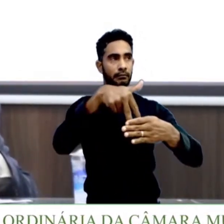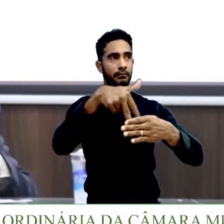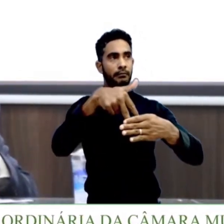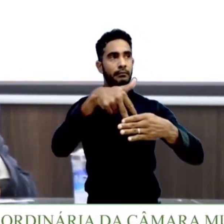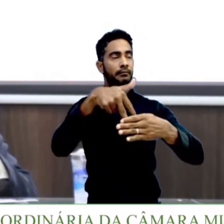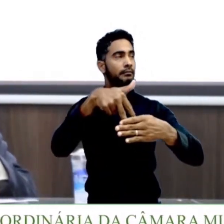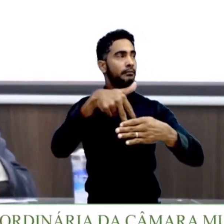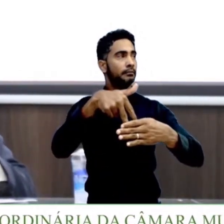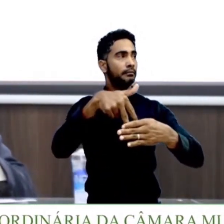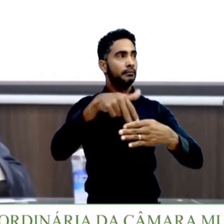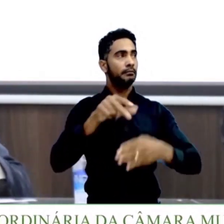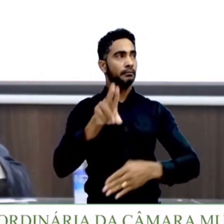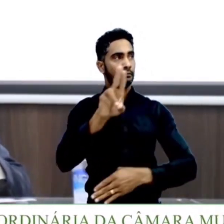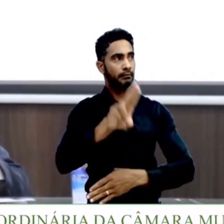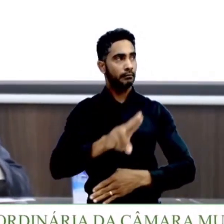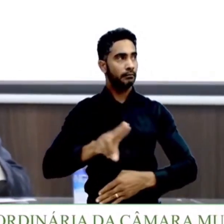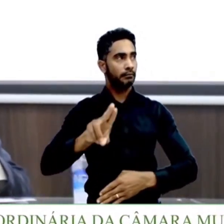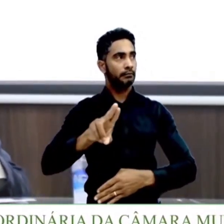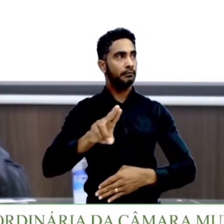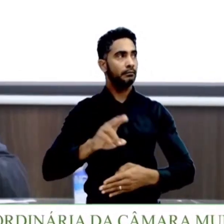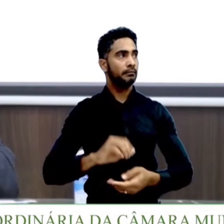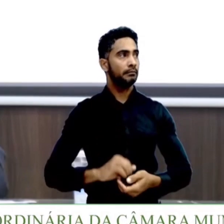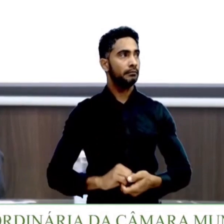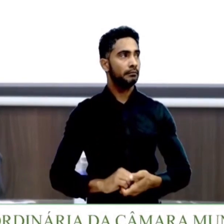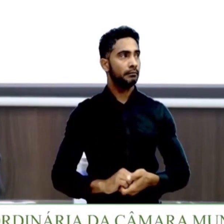fazer uso da tribuna.